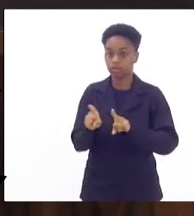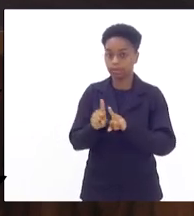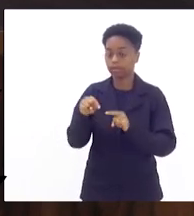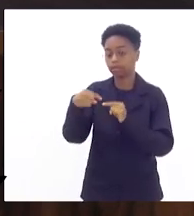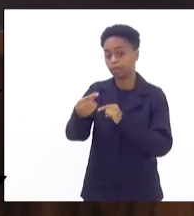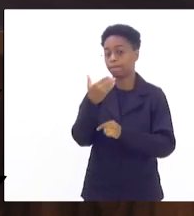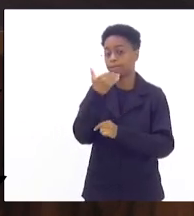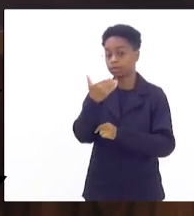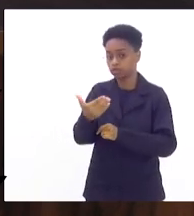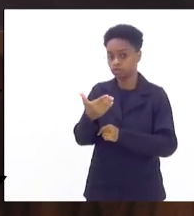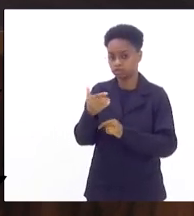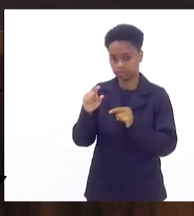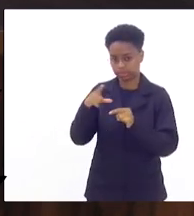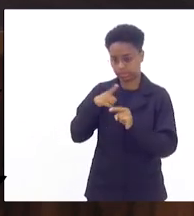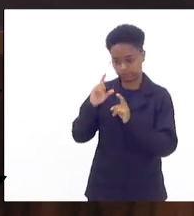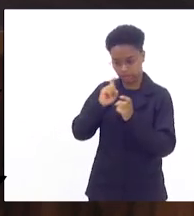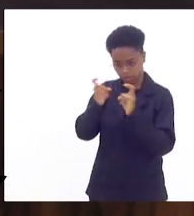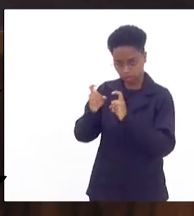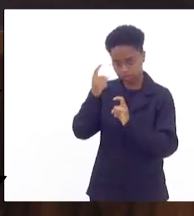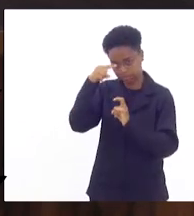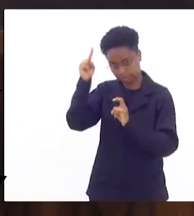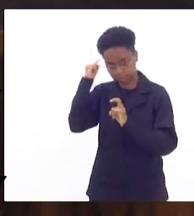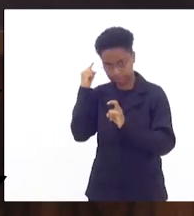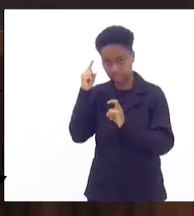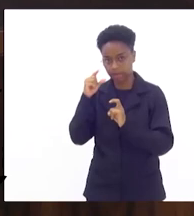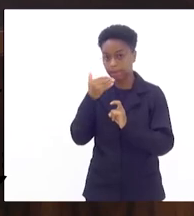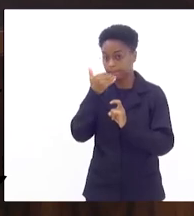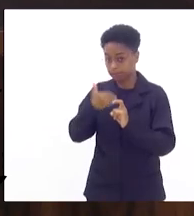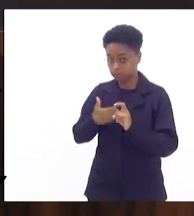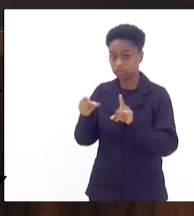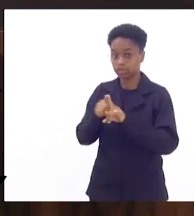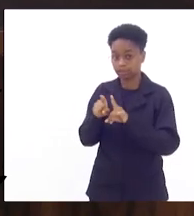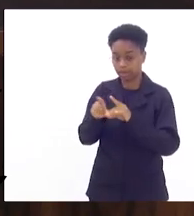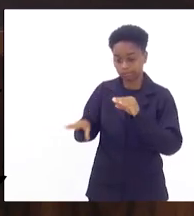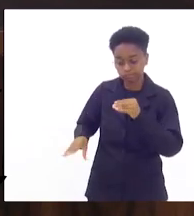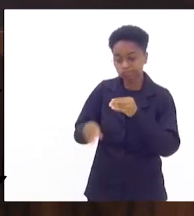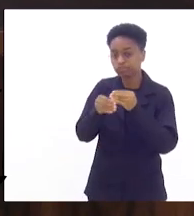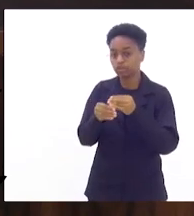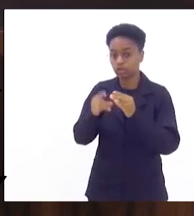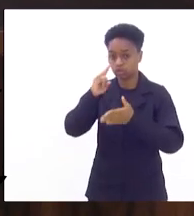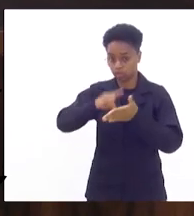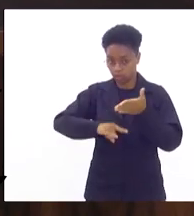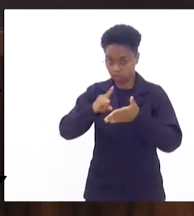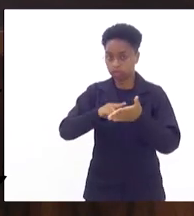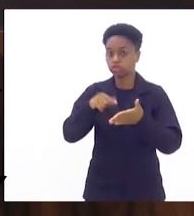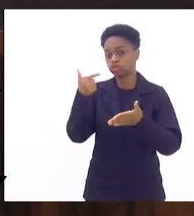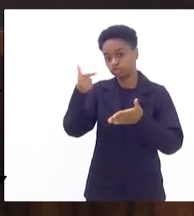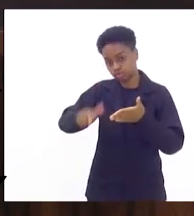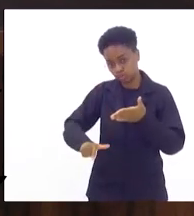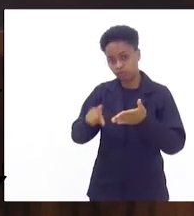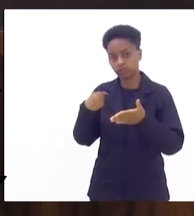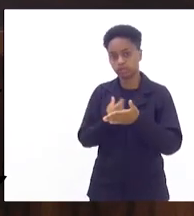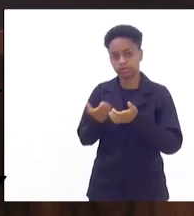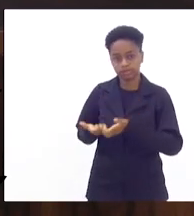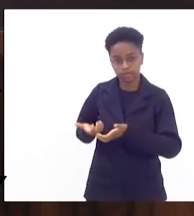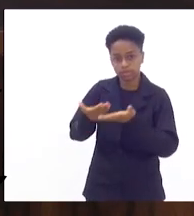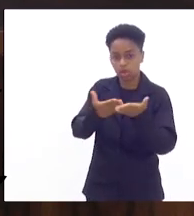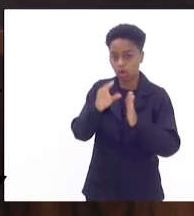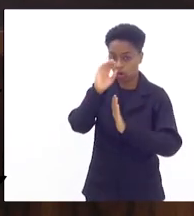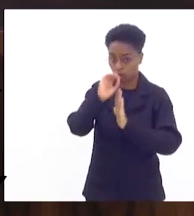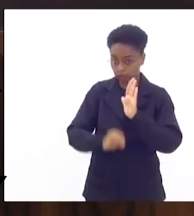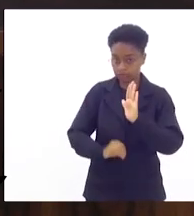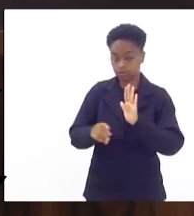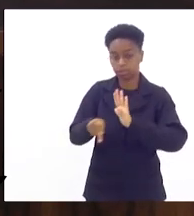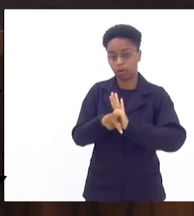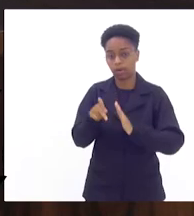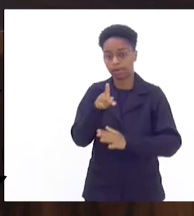última reunião, na semana passada, de complementação da documentação. A Genessa novamente encaminhou, através de um ofício da